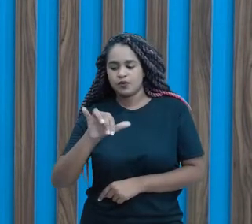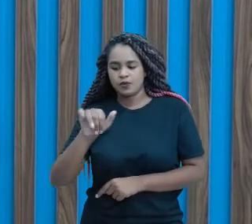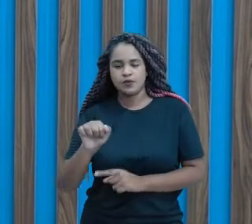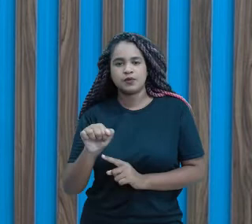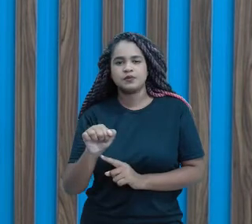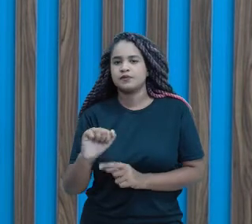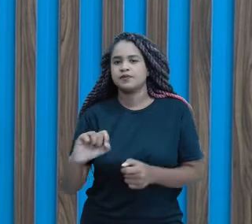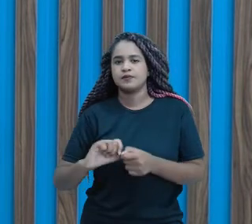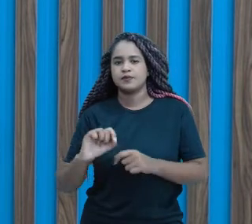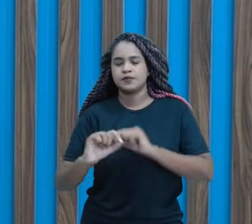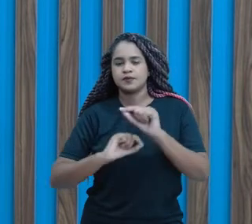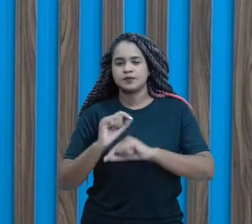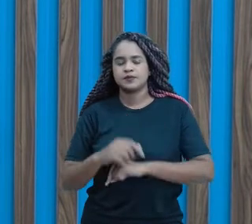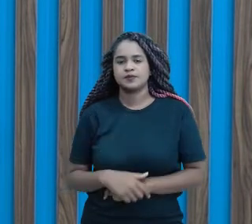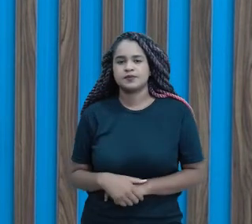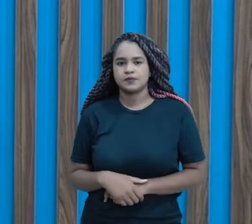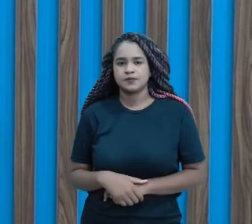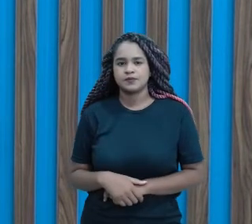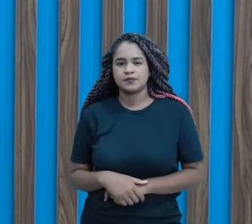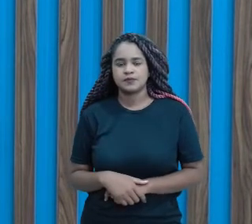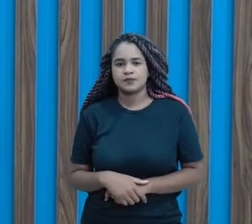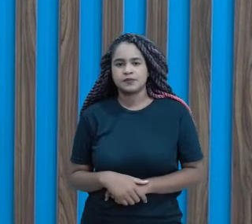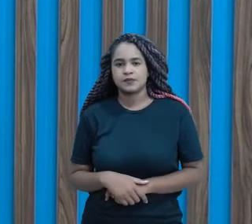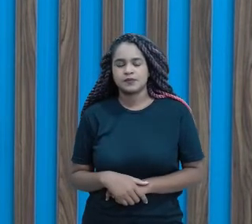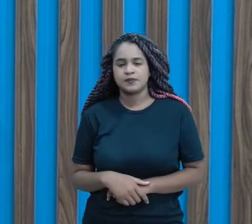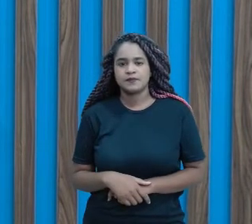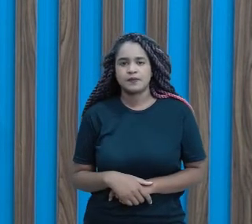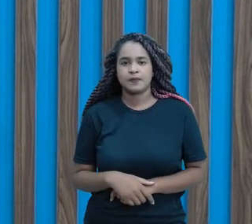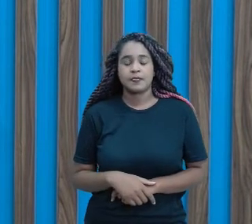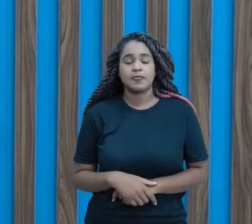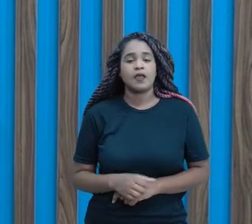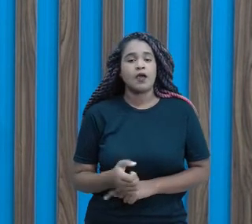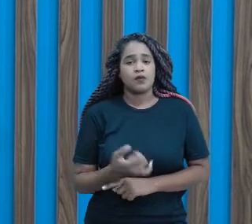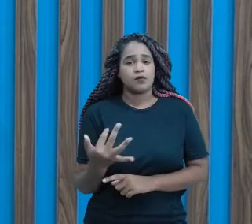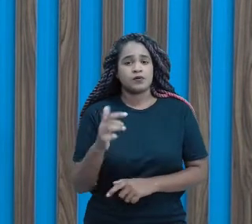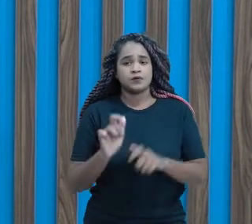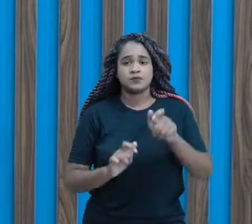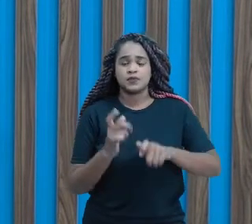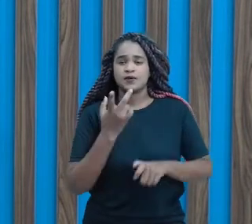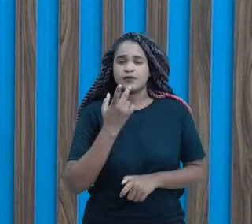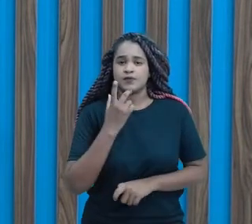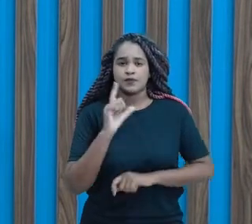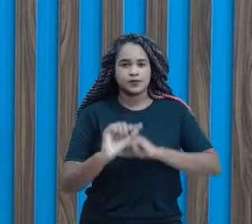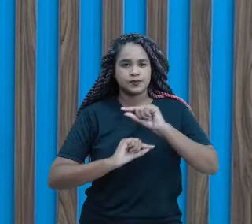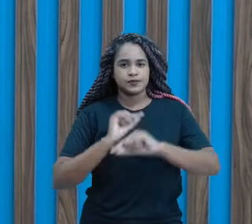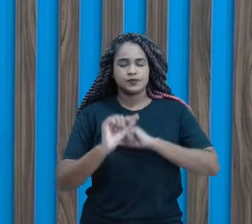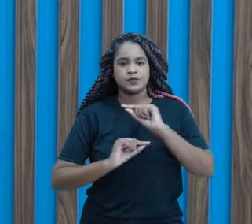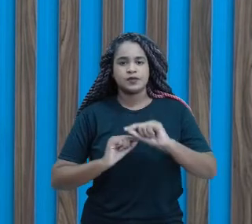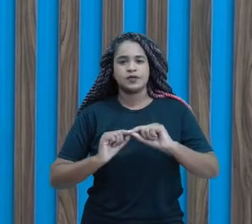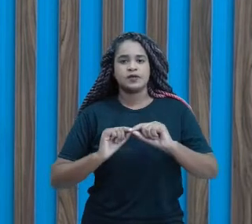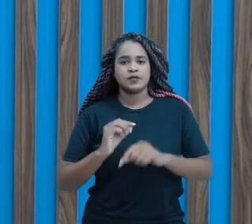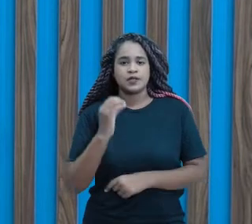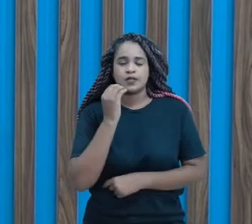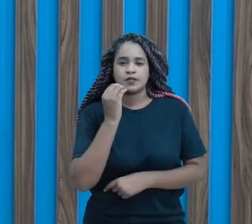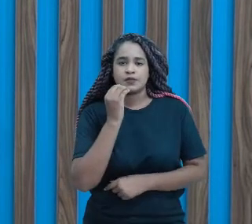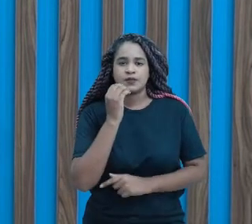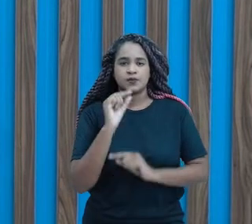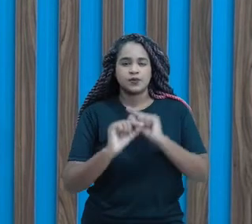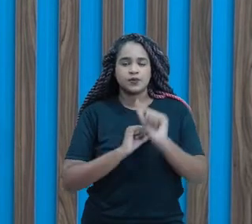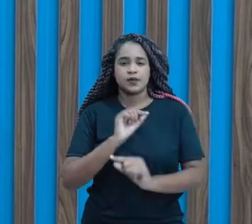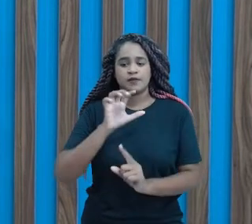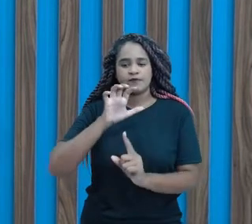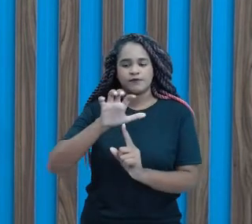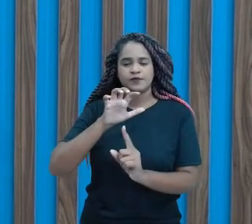que há quem já coloque, né, que houve um processo de financiamento ali, de